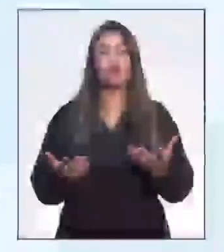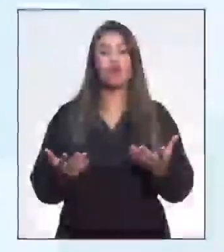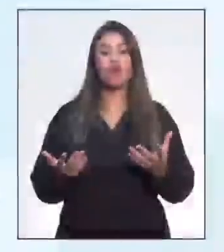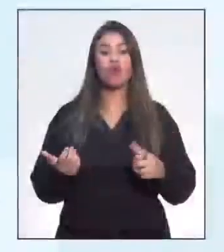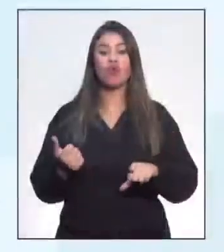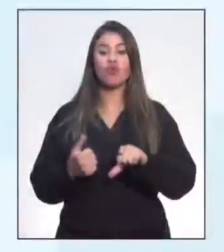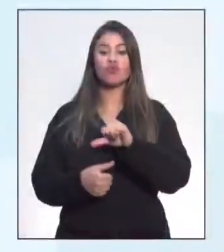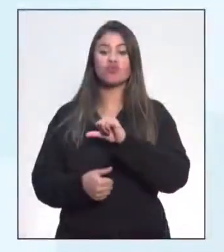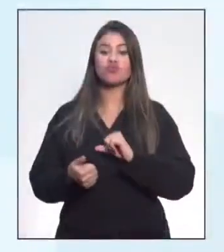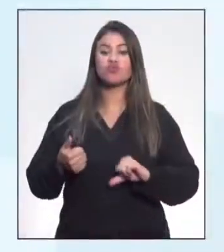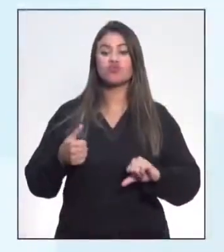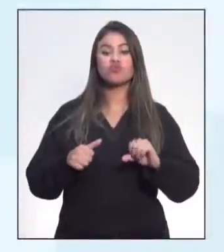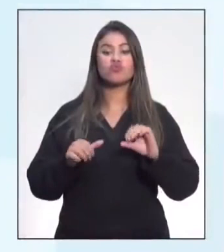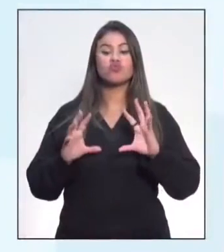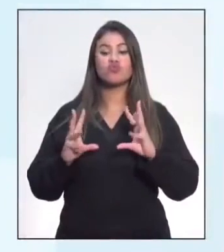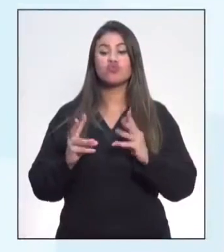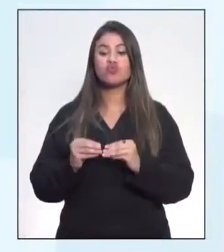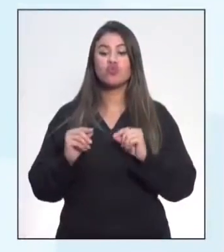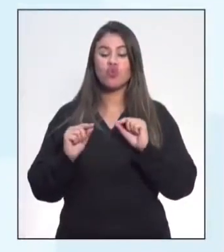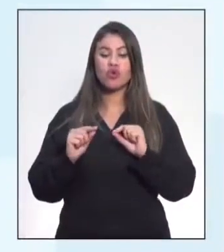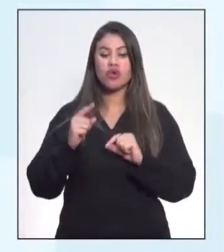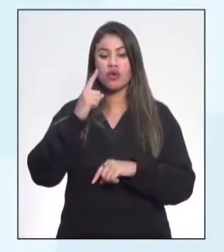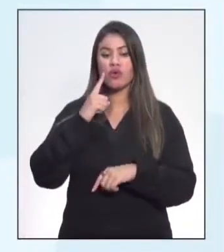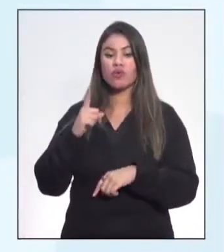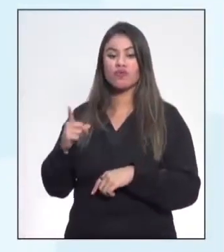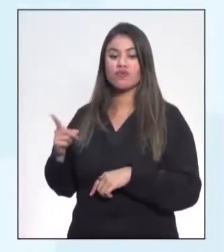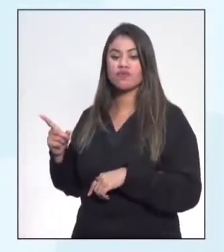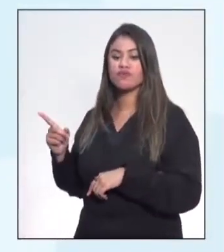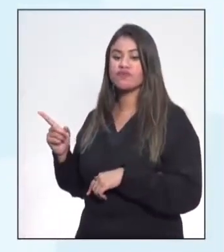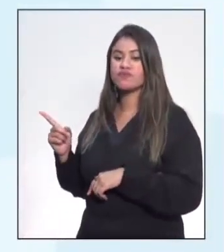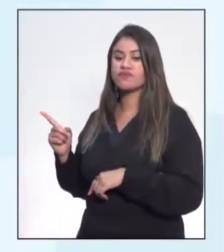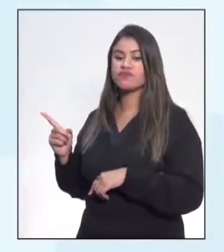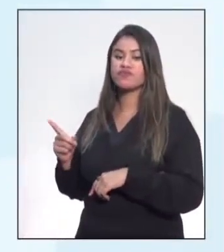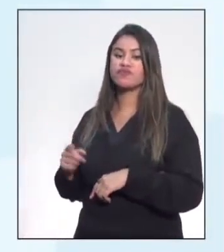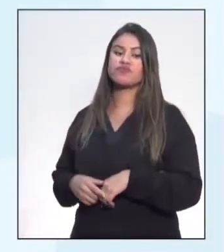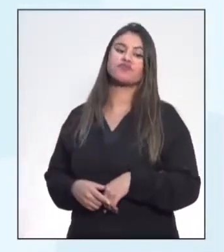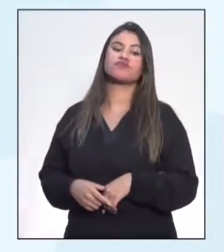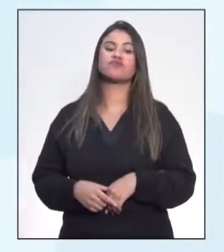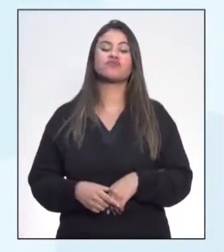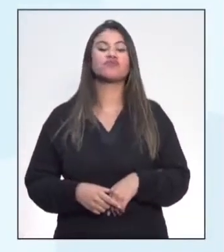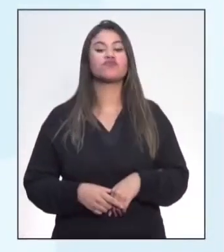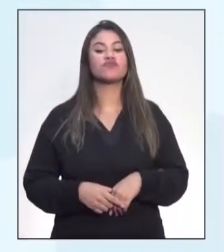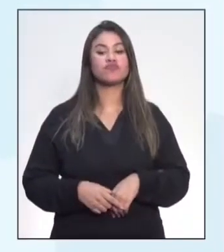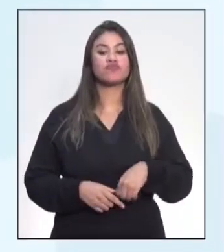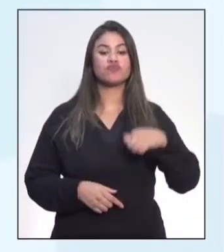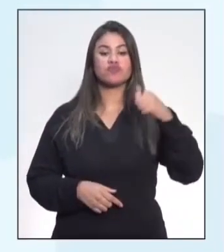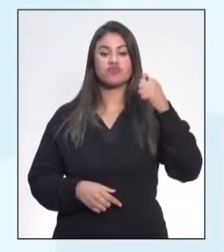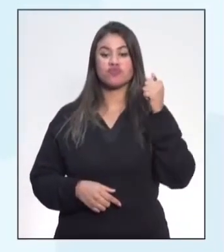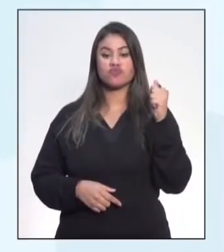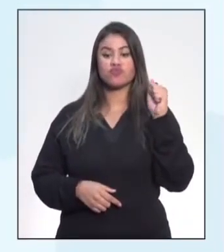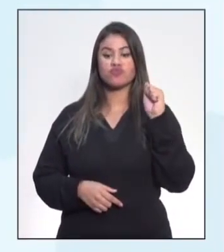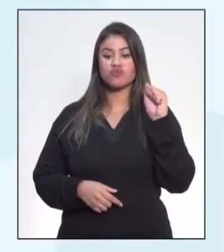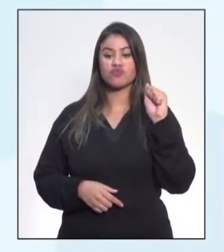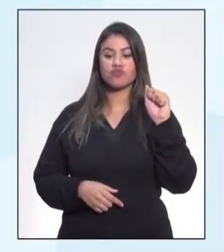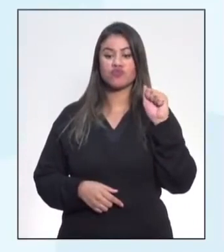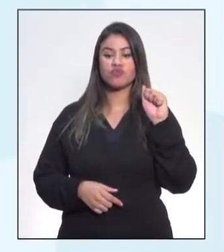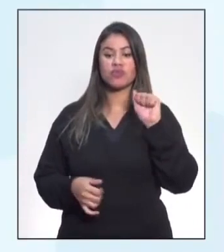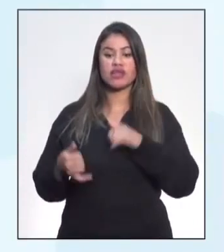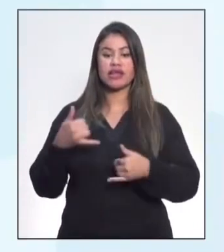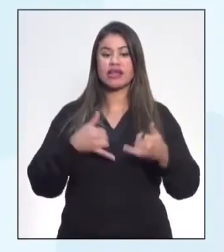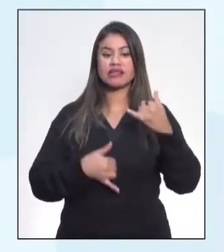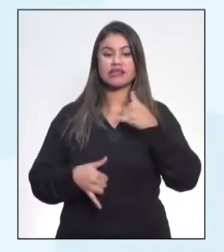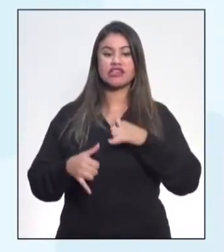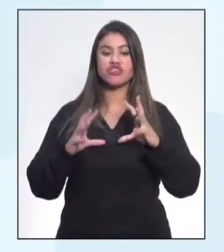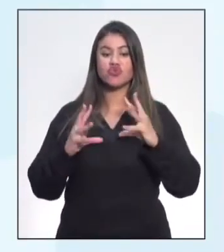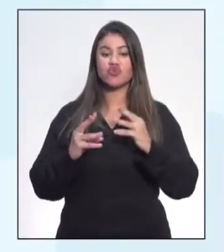Se vocês olharem aqui nesse slide, o item A, vamos retomar um pouquinho no item A. Qual é a energia total envolvida na quebra